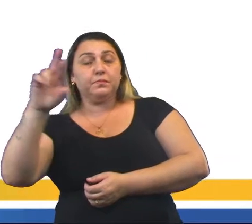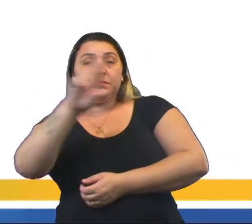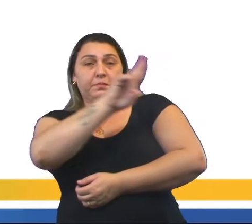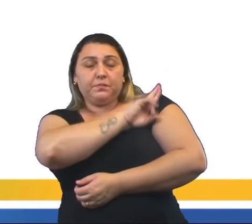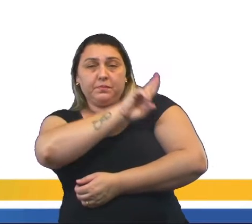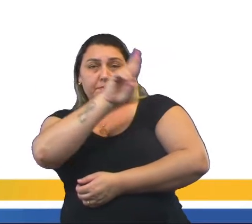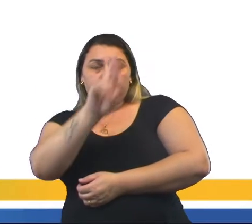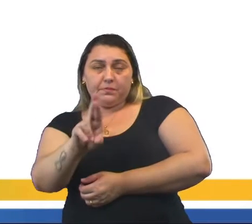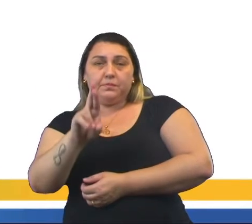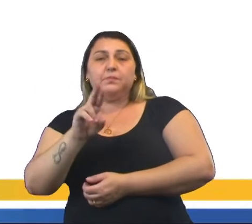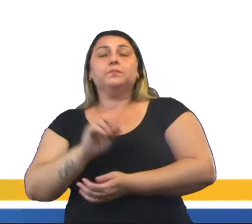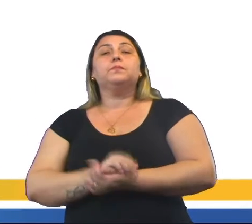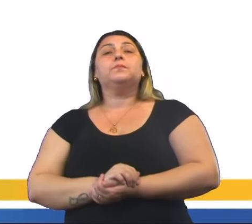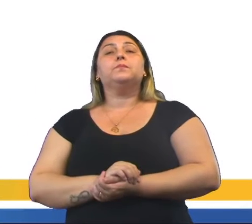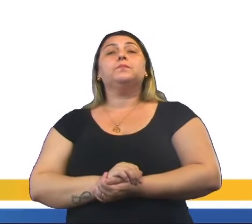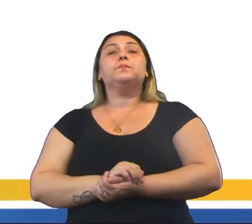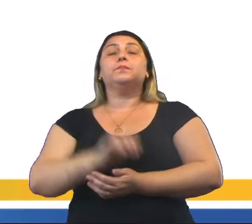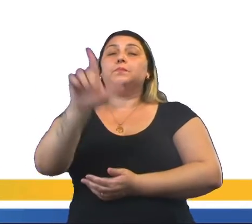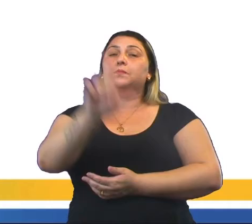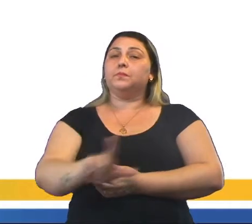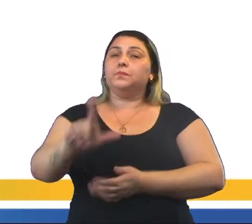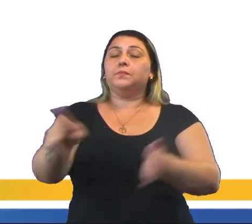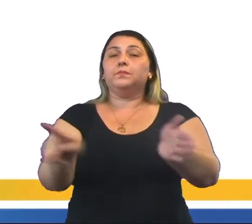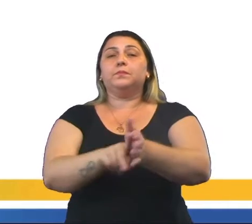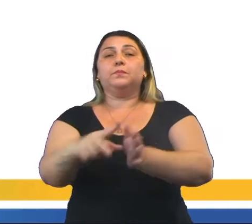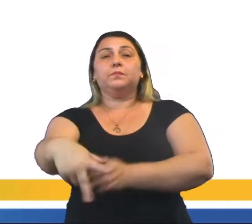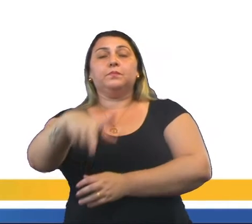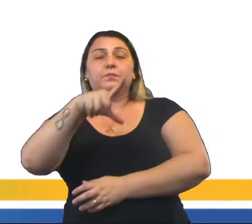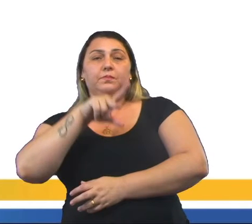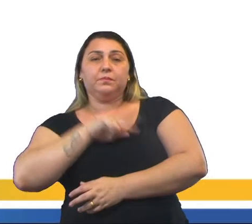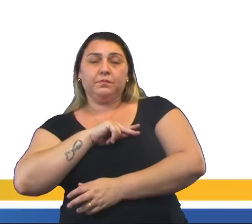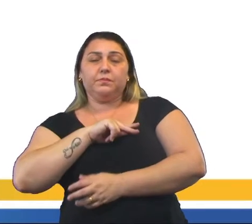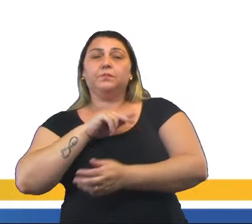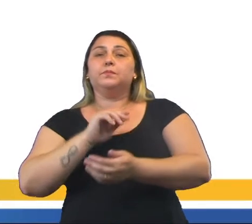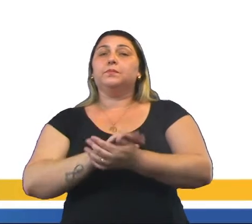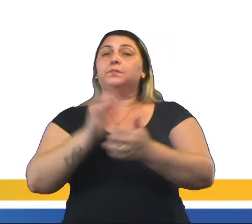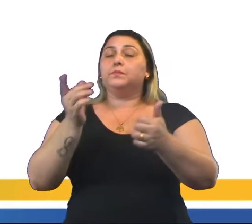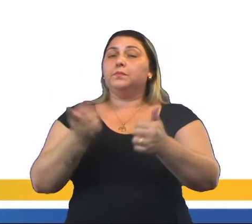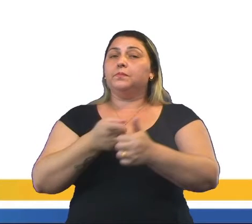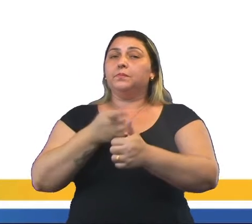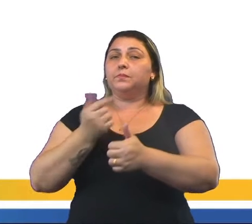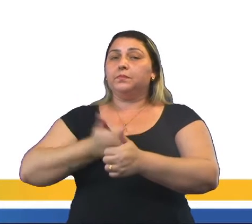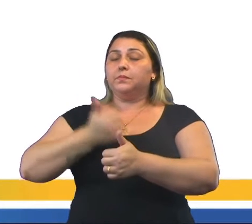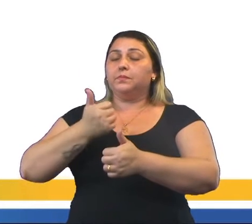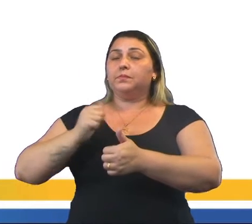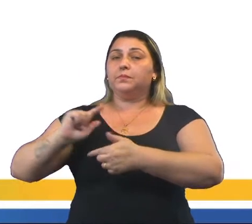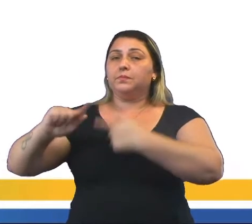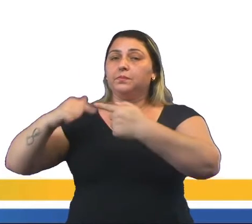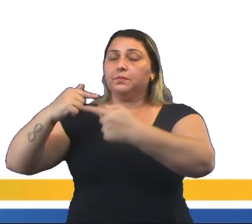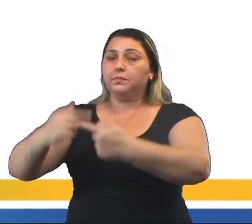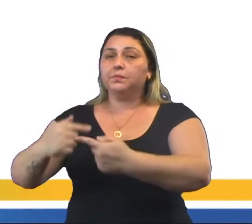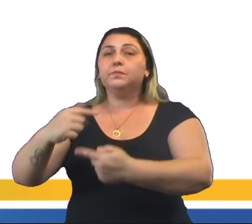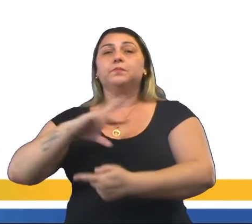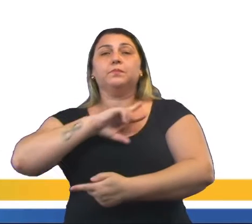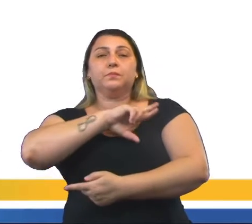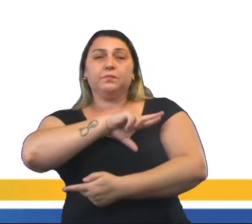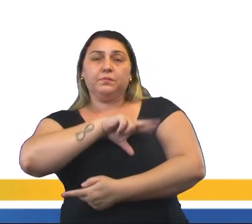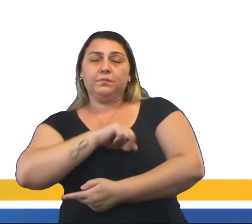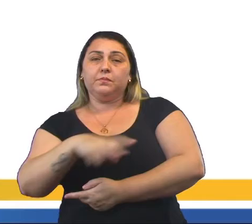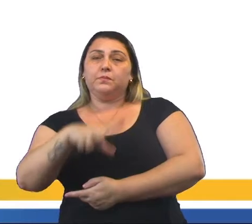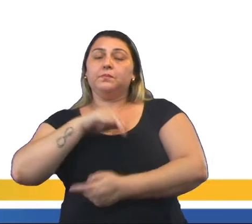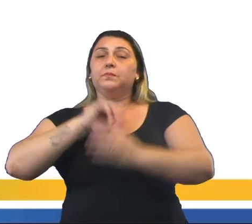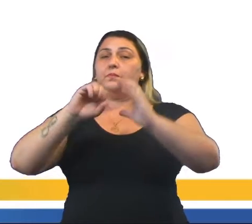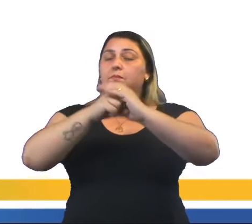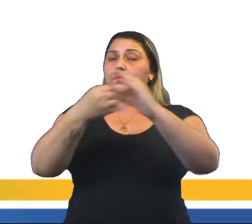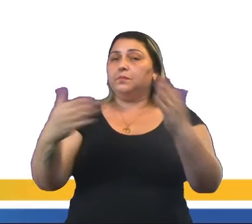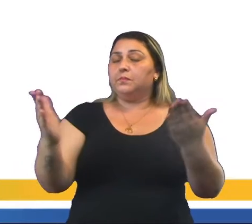representante, considerado gênio literário de Portugal. E nessa primeira geração, o romantismo português foi caracterizado